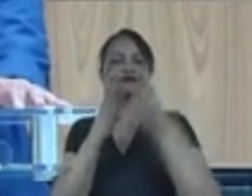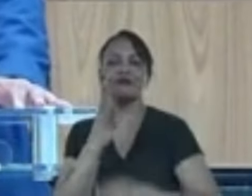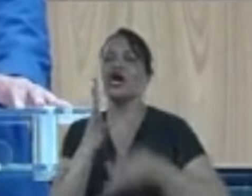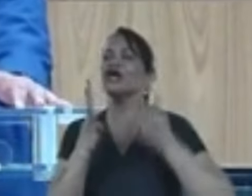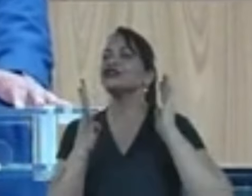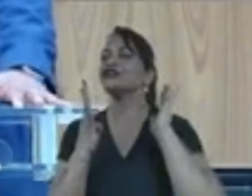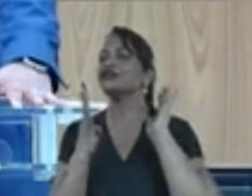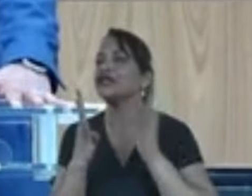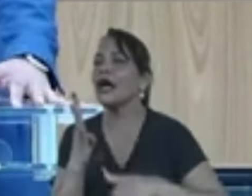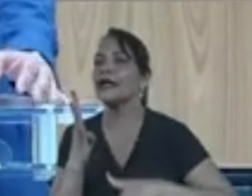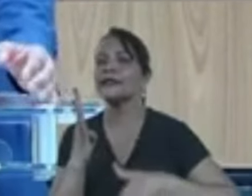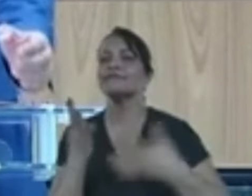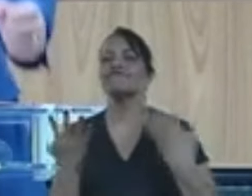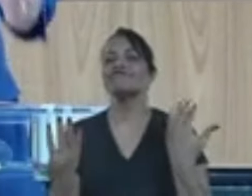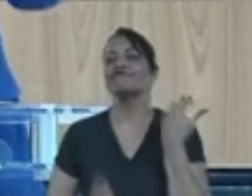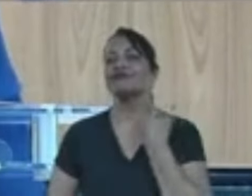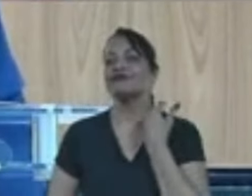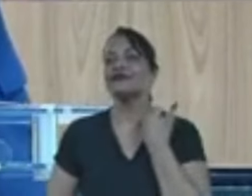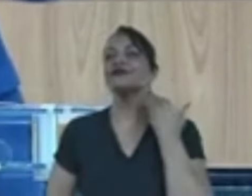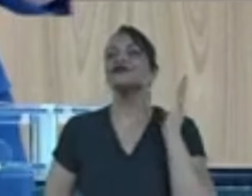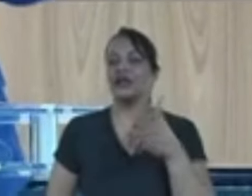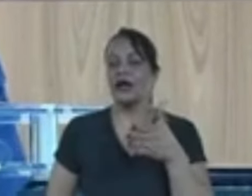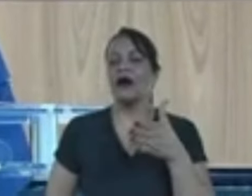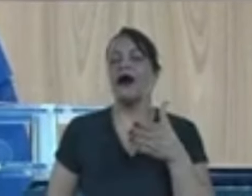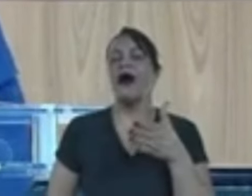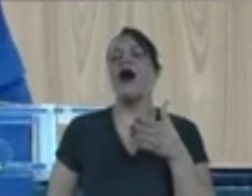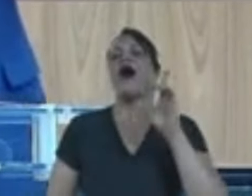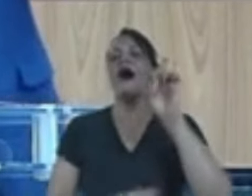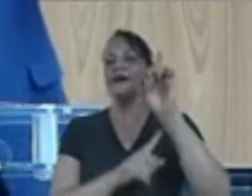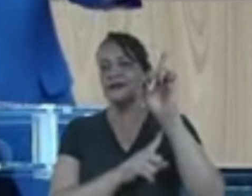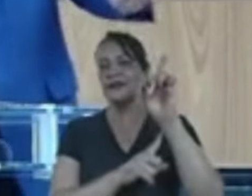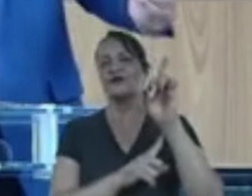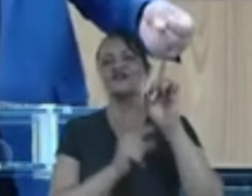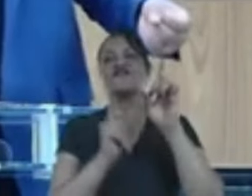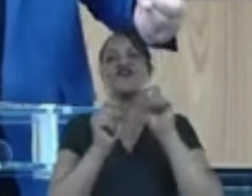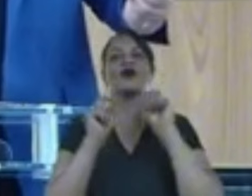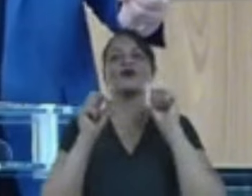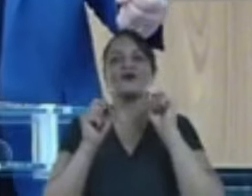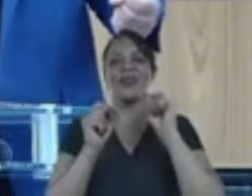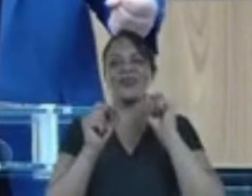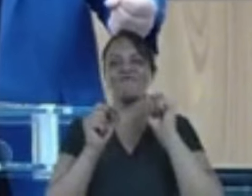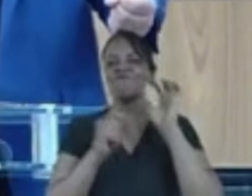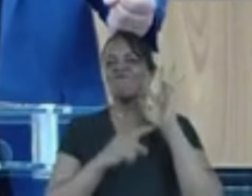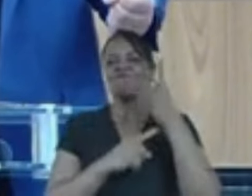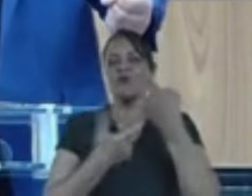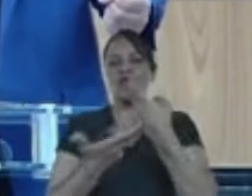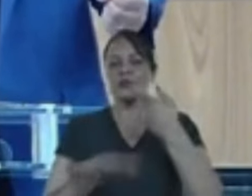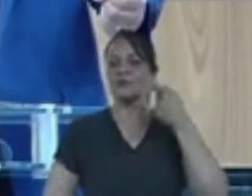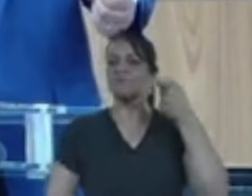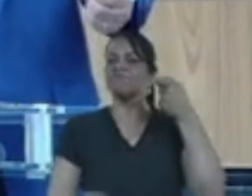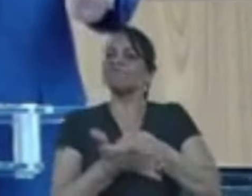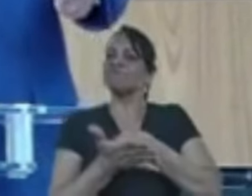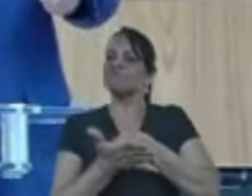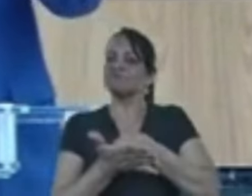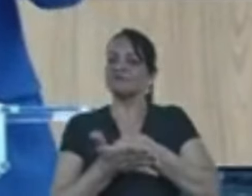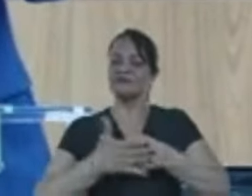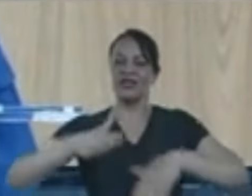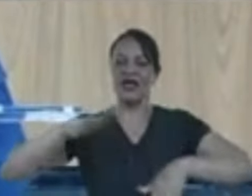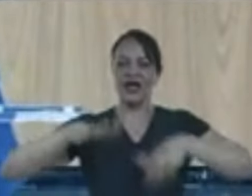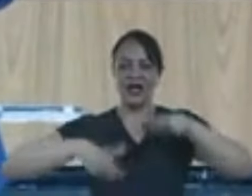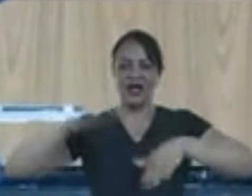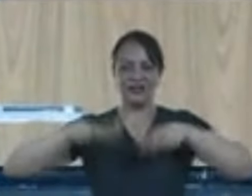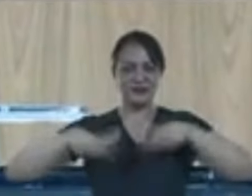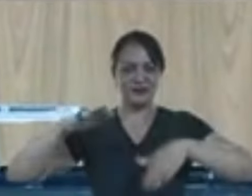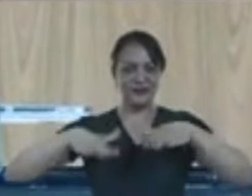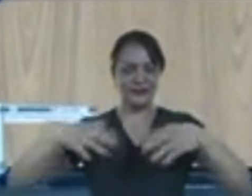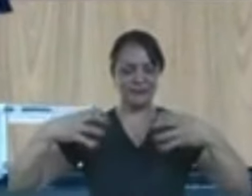com a gente, ele pega, vai e toma aquelas atitudes mais duras, aquelas atitudes que às vezes nos